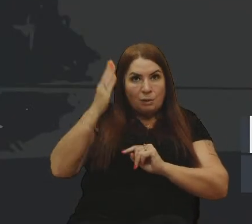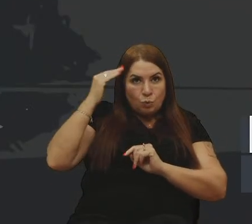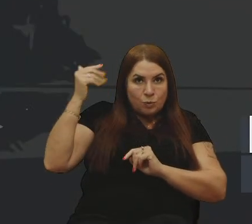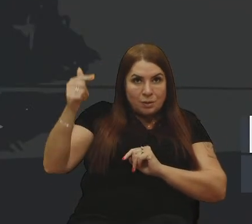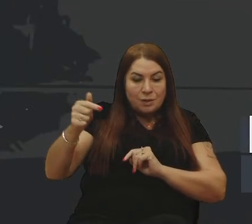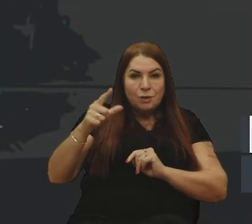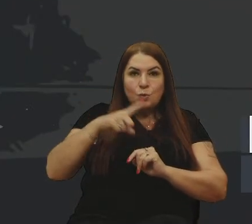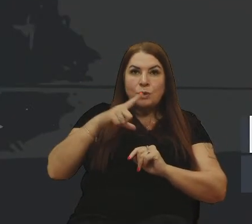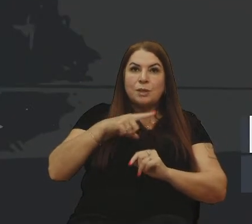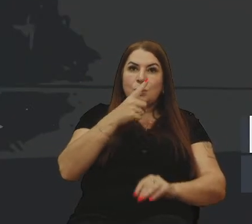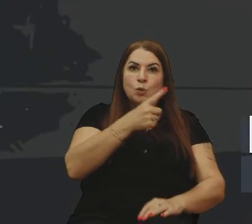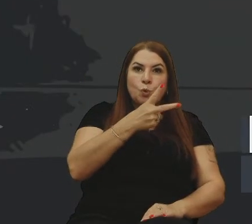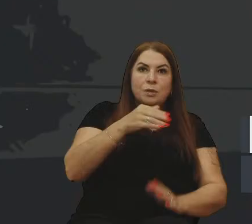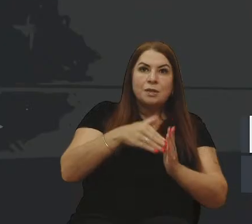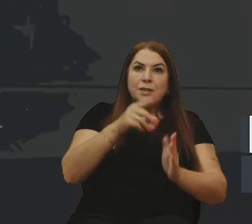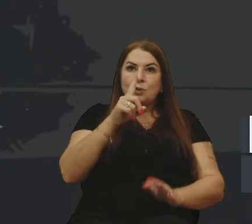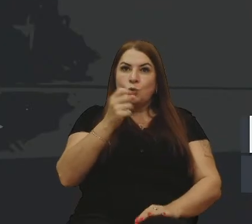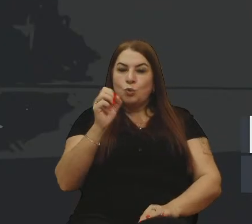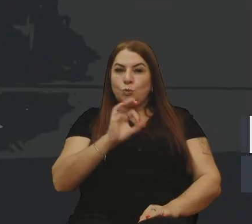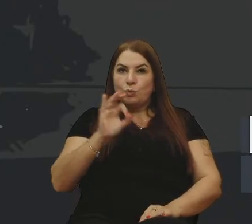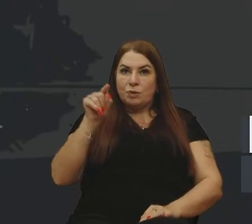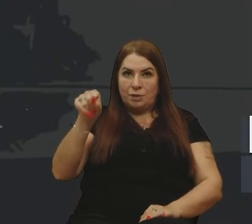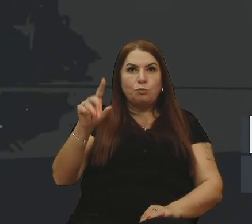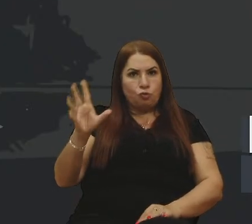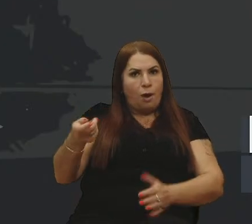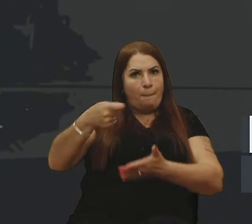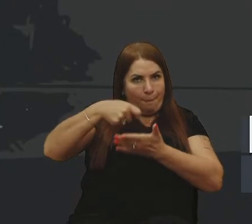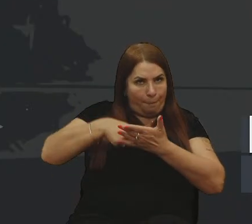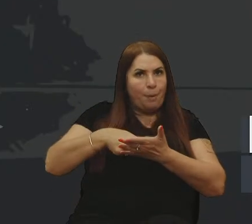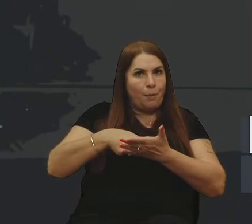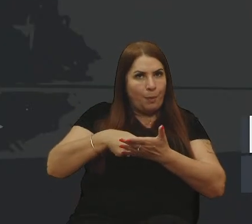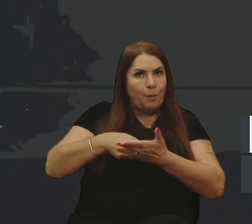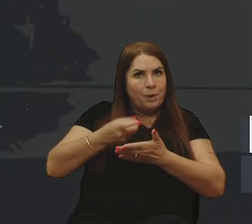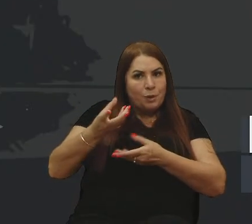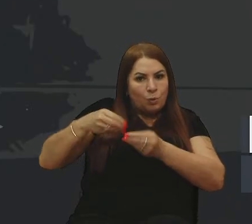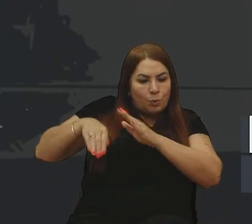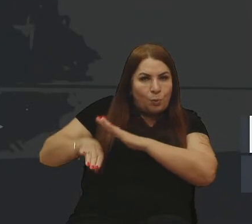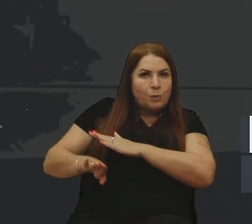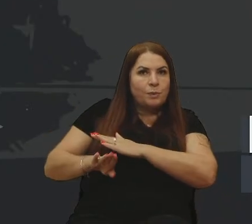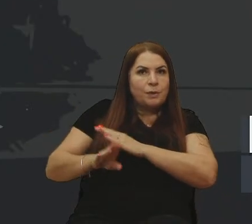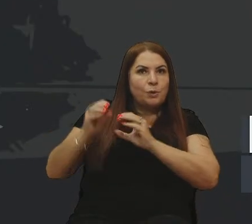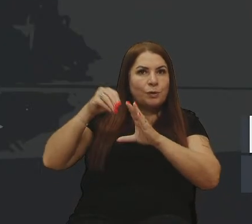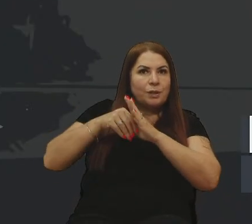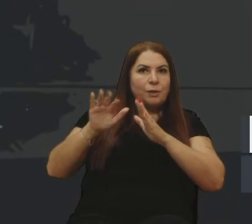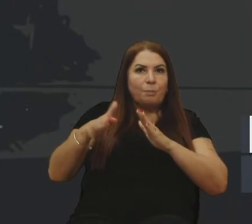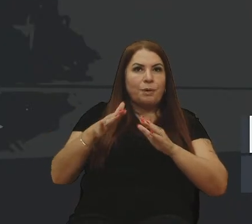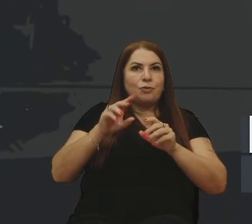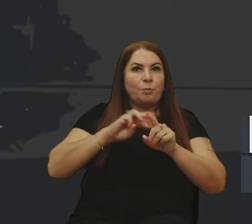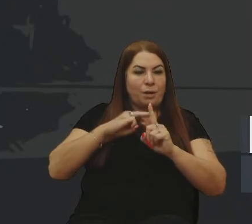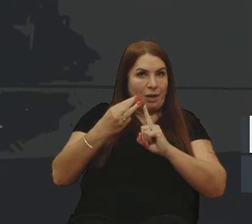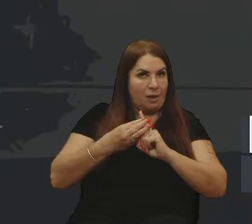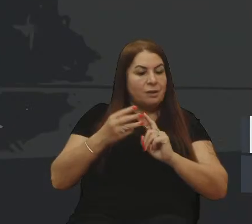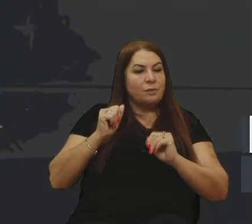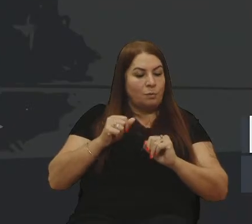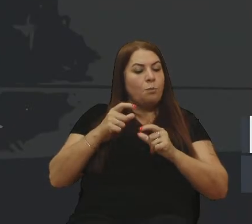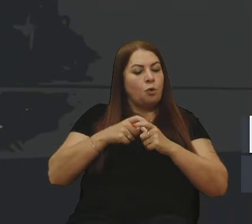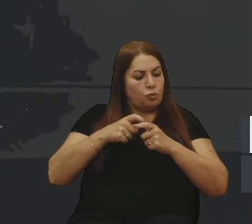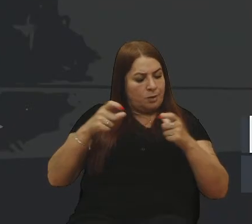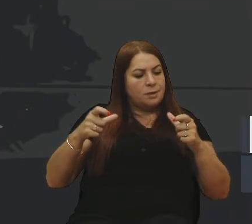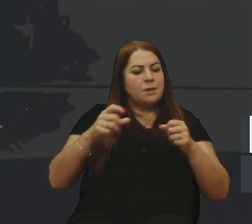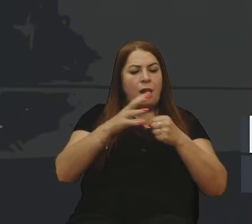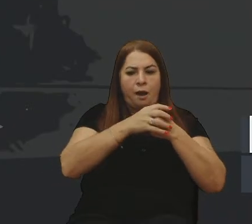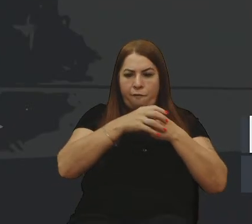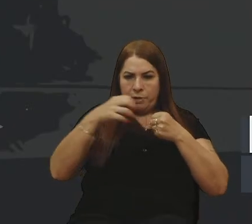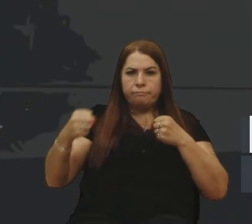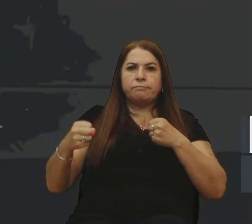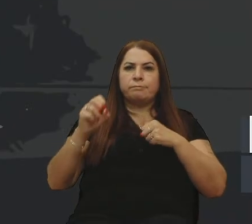que ele tem de 12% a 18% de lucro, é porque ele já me pagou e isso é o que ele botou no bolso. E eu estou dentro da média de mercado. Então dá para crescer com franquia.